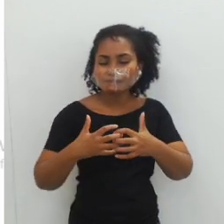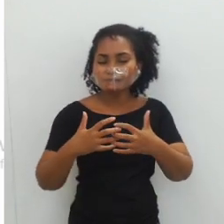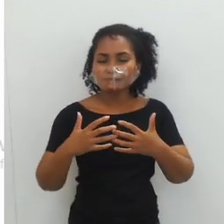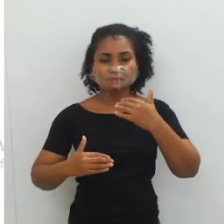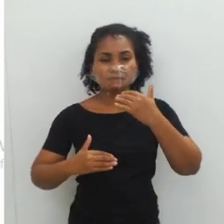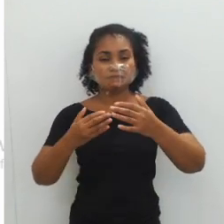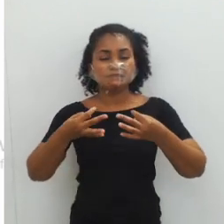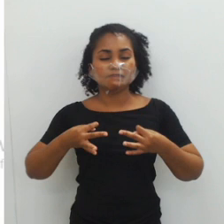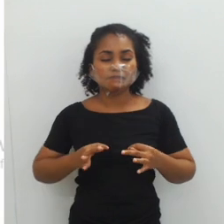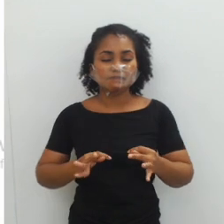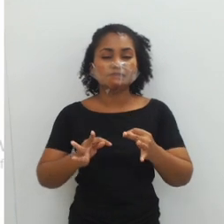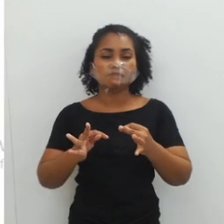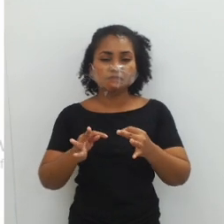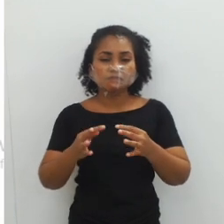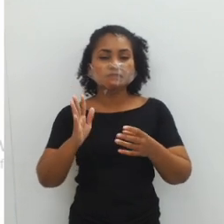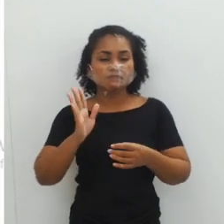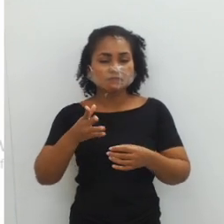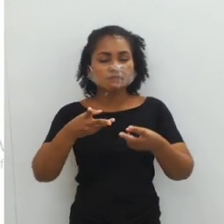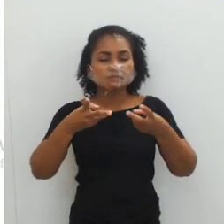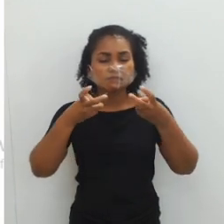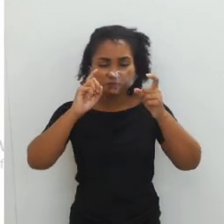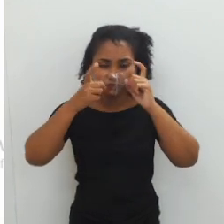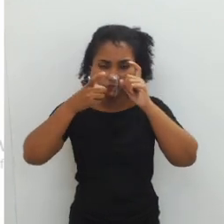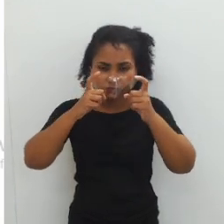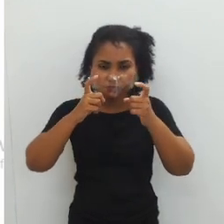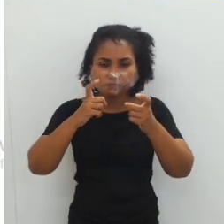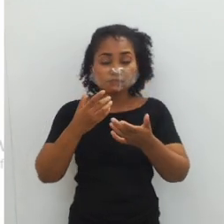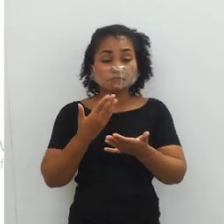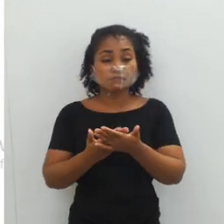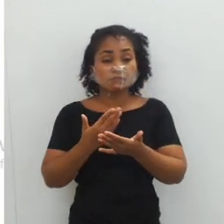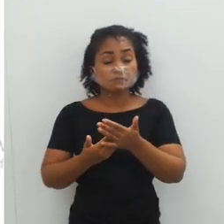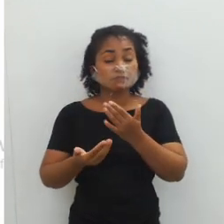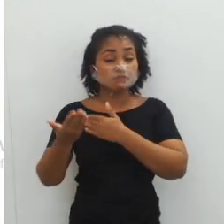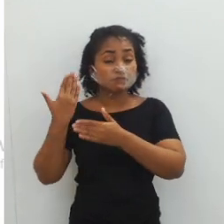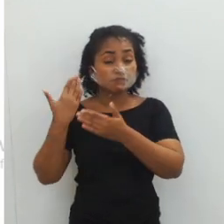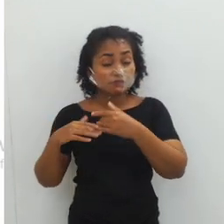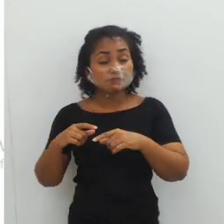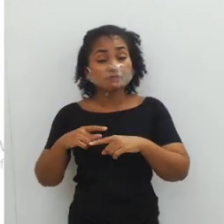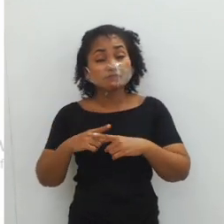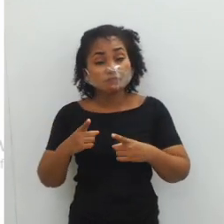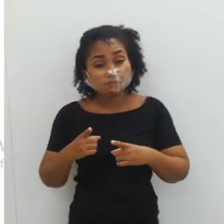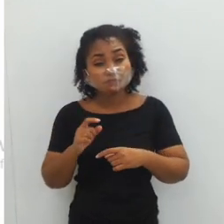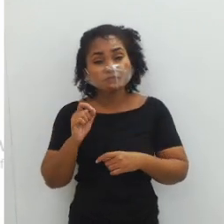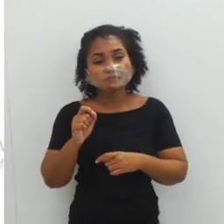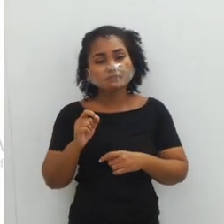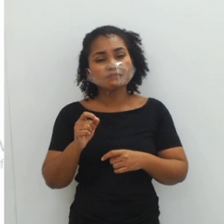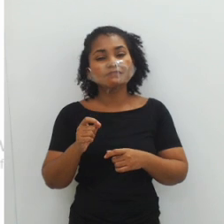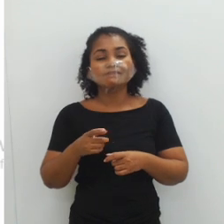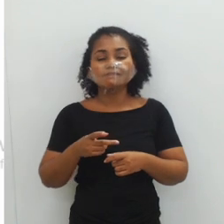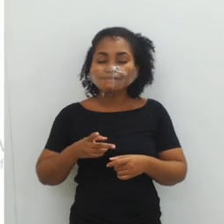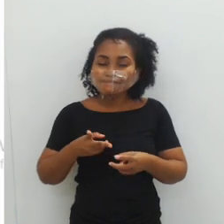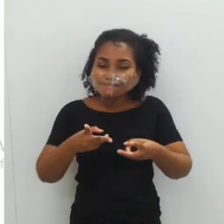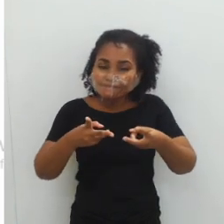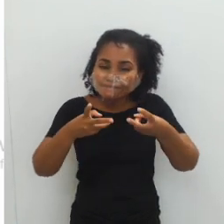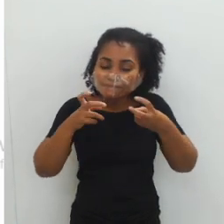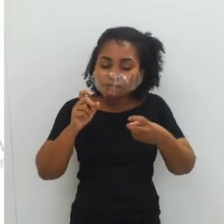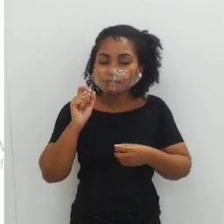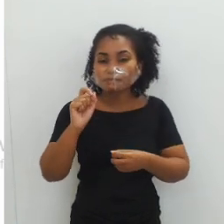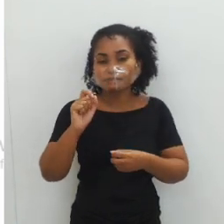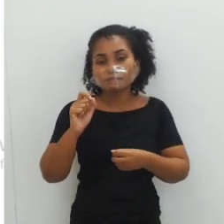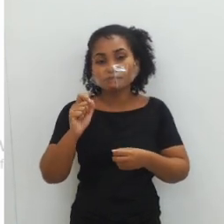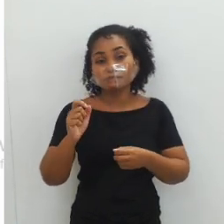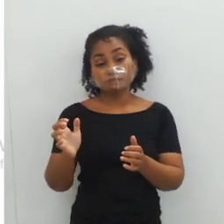essa tecnologia toda que a gente já discutiu na aula passada, mas cada vez mais parece